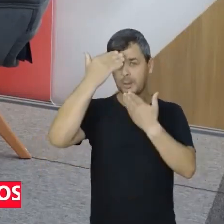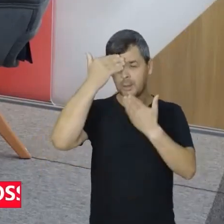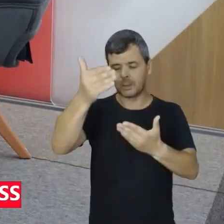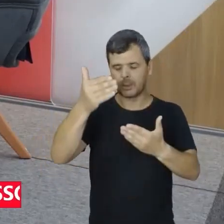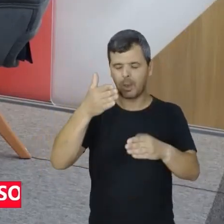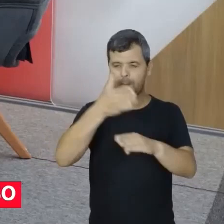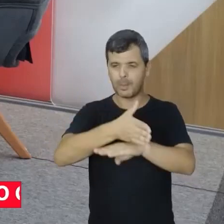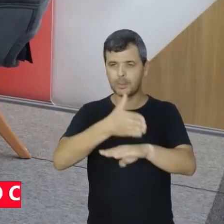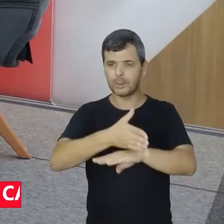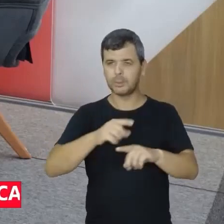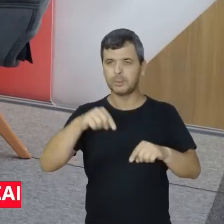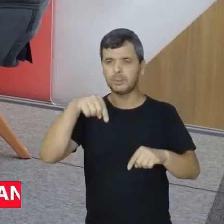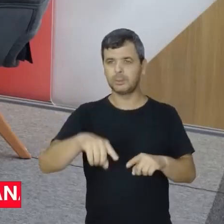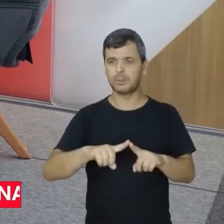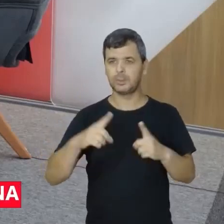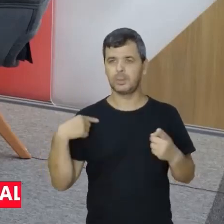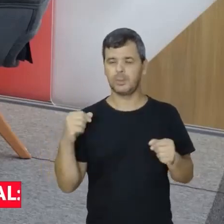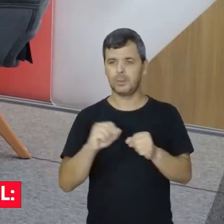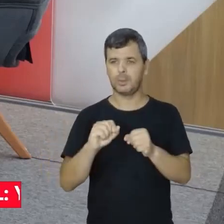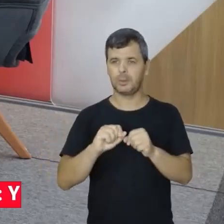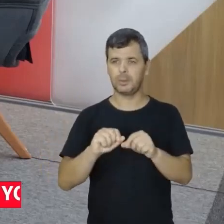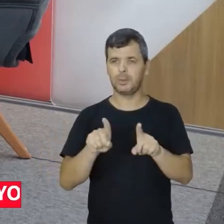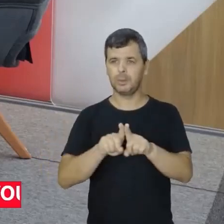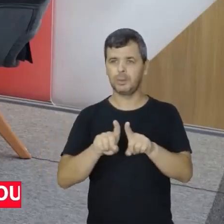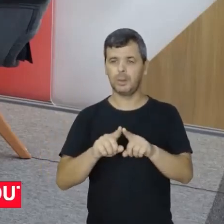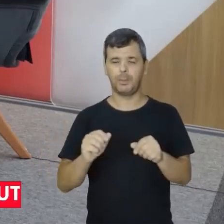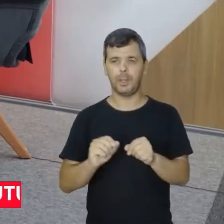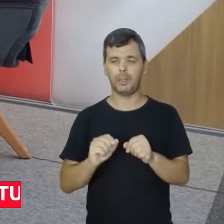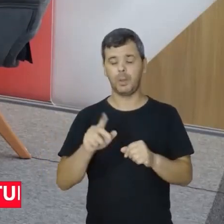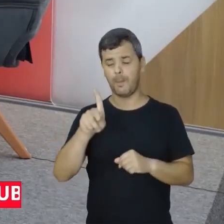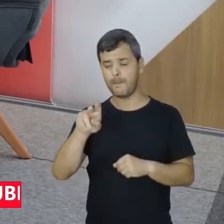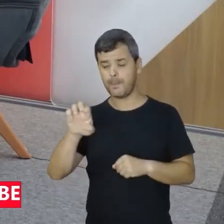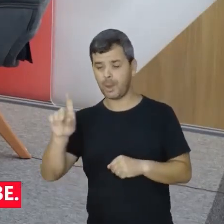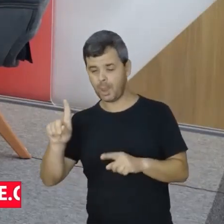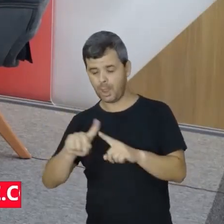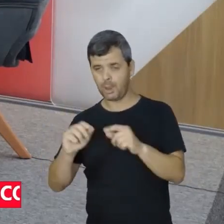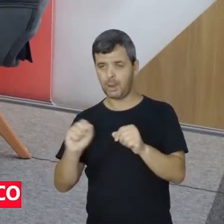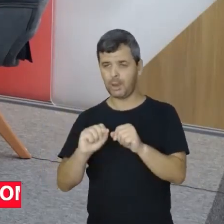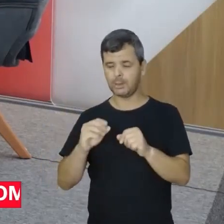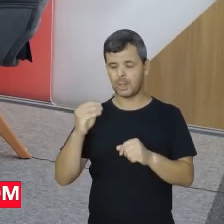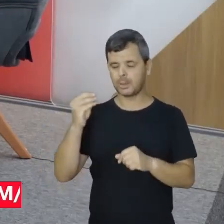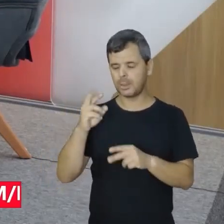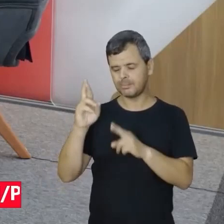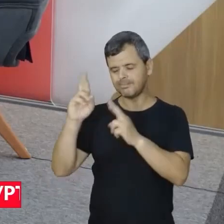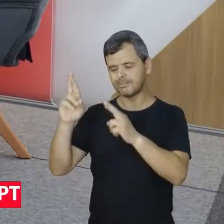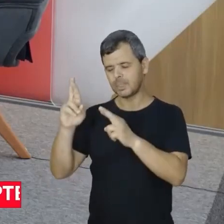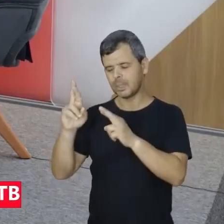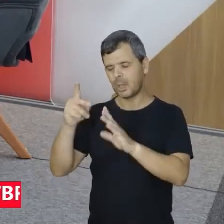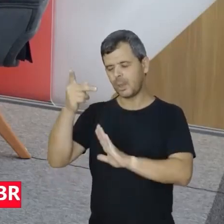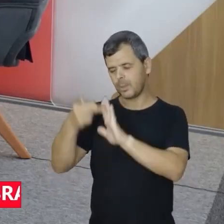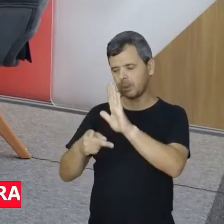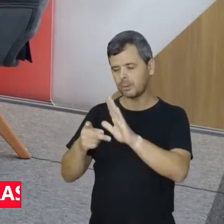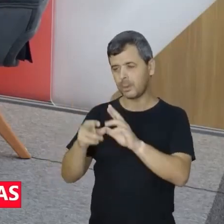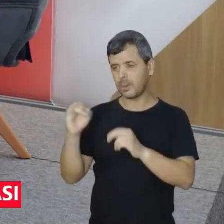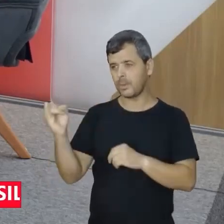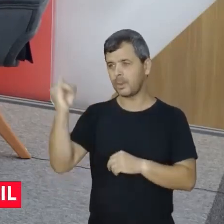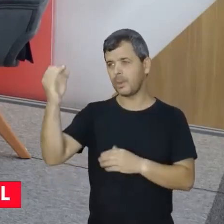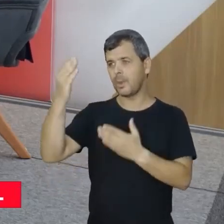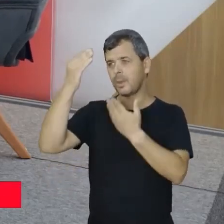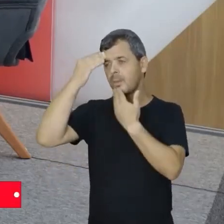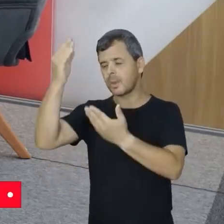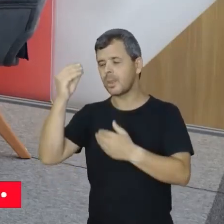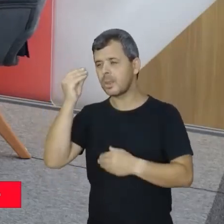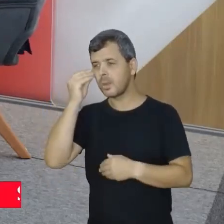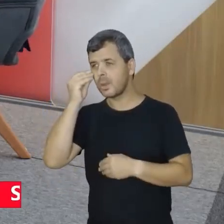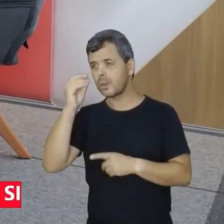sua presença aqui com a gente e falar tão bem assim do PA e a gente ter essa esperança, né, de um programa tão importante. Obrigado,